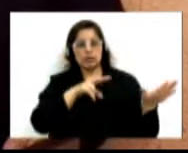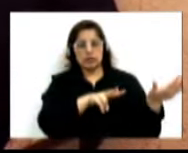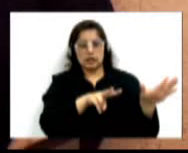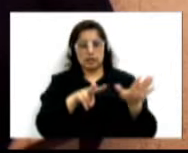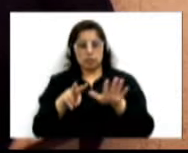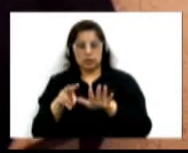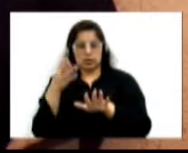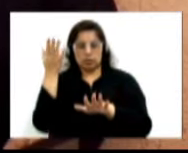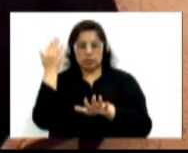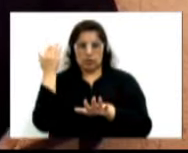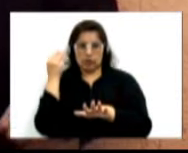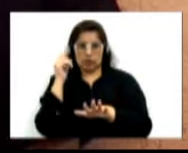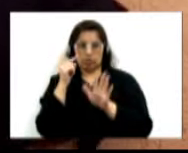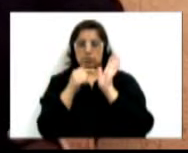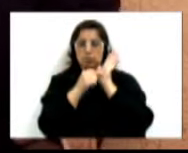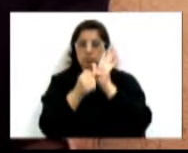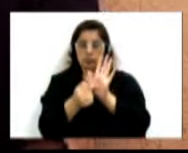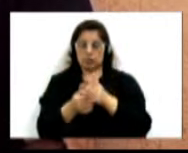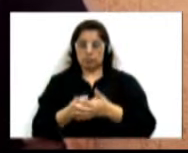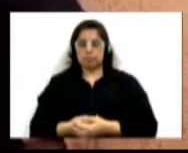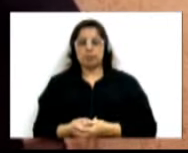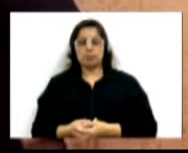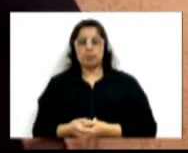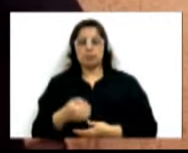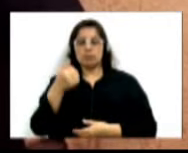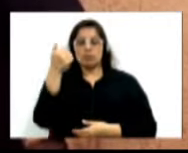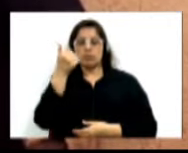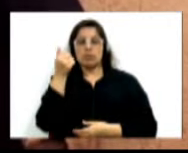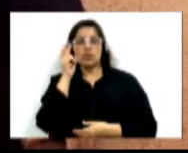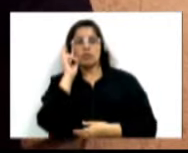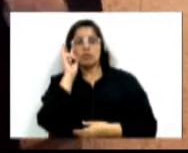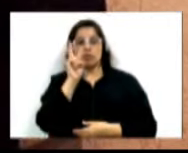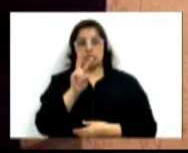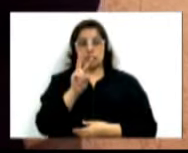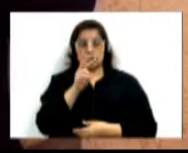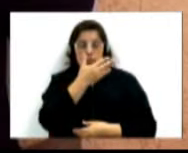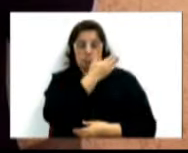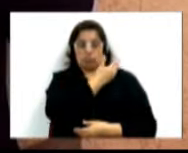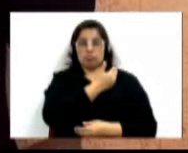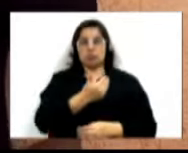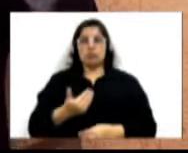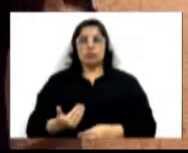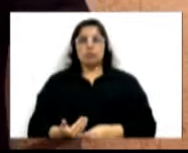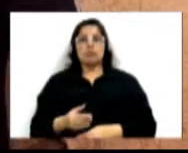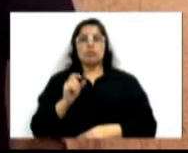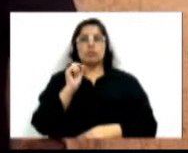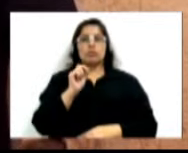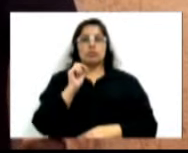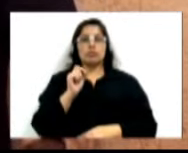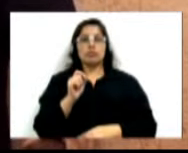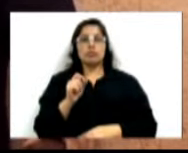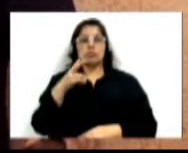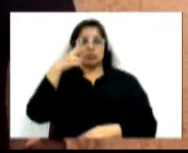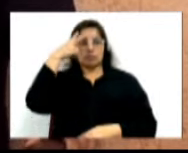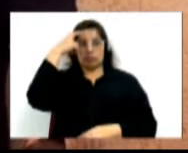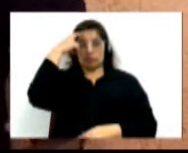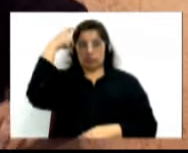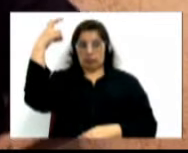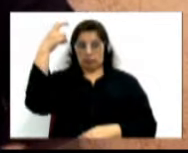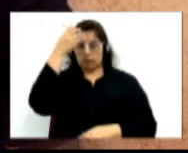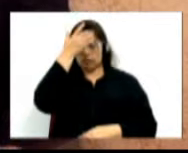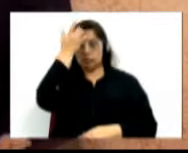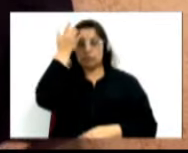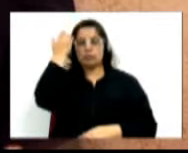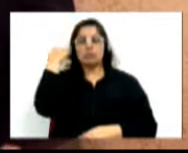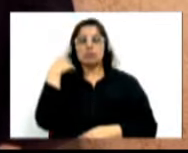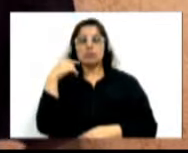notório. A primeira impressão que se tem de um governante e da sua inteligência é dada pelos